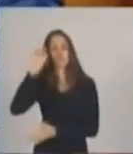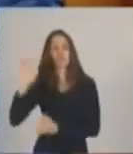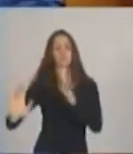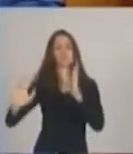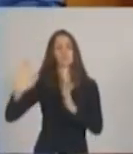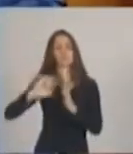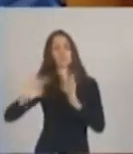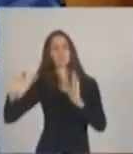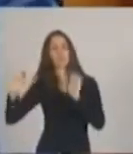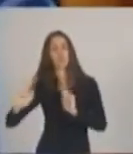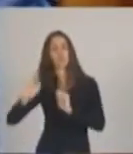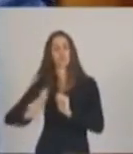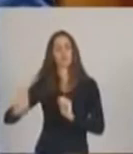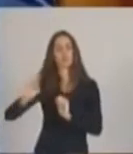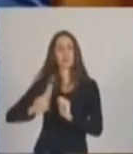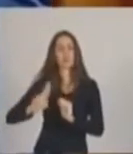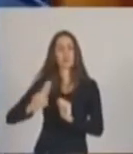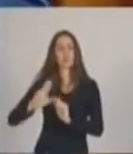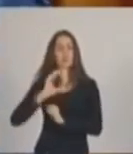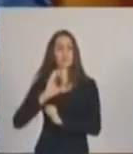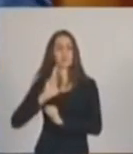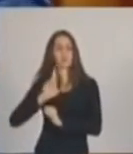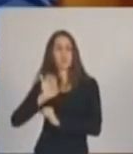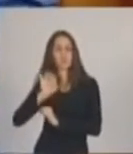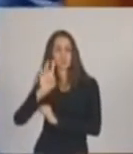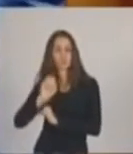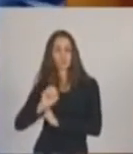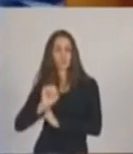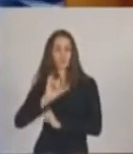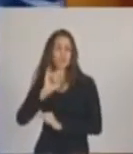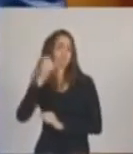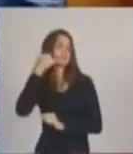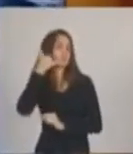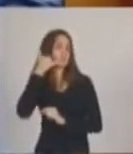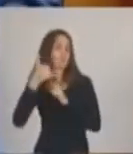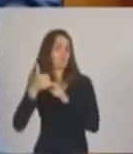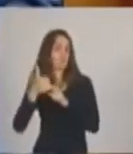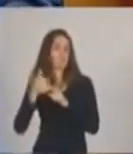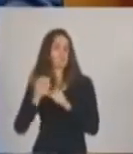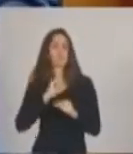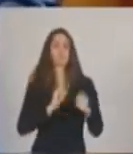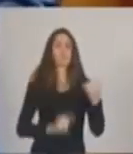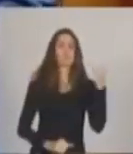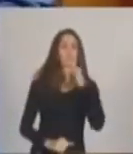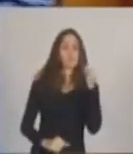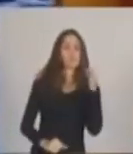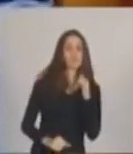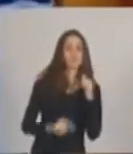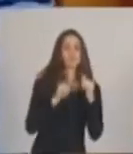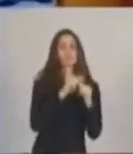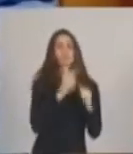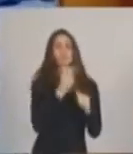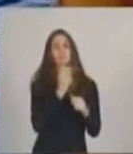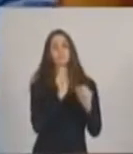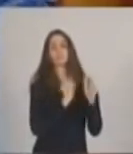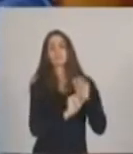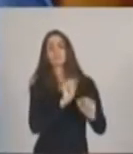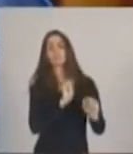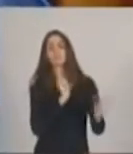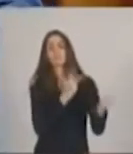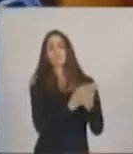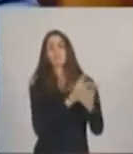com validade de crédito, isso no caso da Anatel, que é a telefonia. E no caso da energia, ele trata especificamente do pagamento